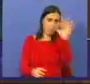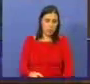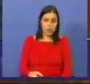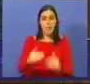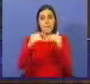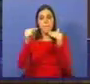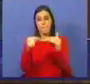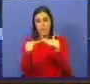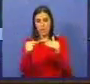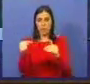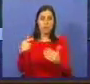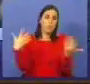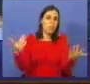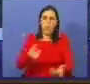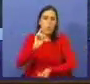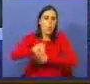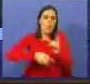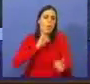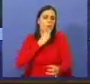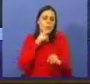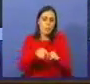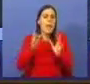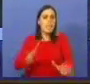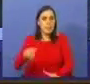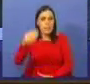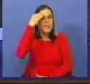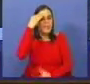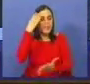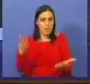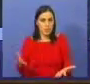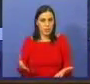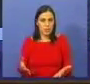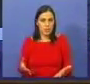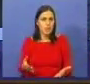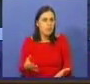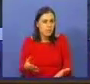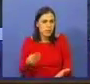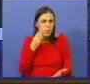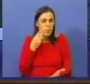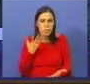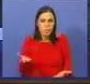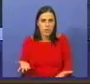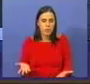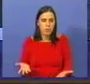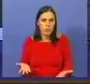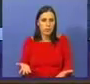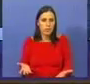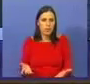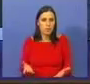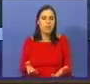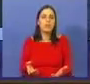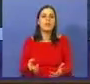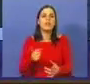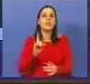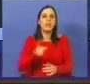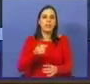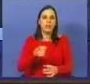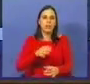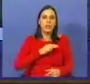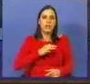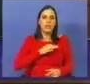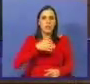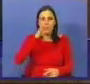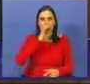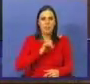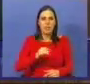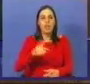seja menos, seja negativo, seja o que for, é preciso saber como? Pois foi isso, exatamente, Sr. Ministro. Bem,